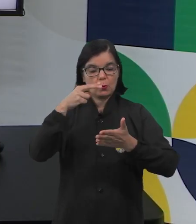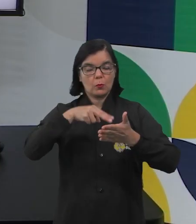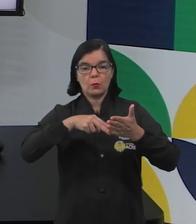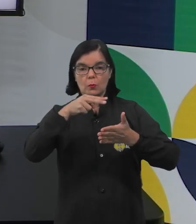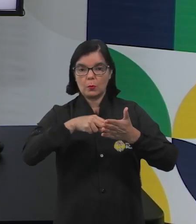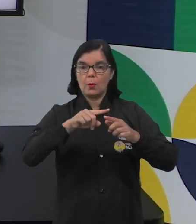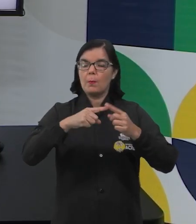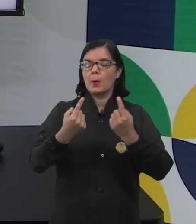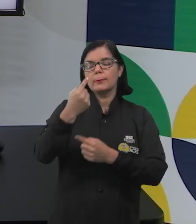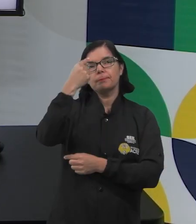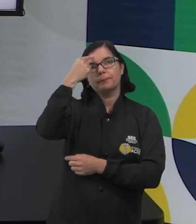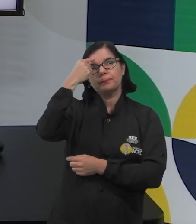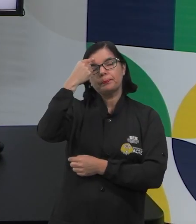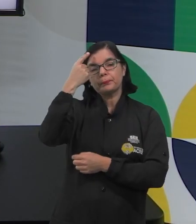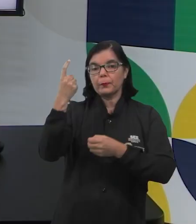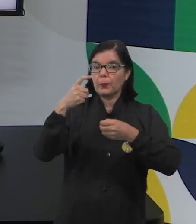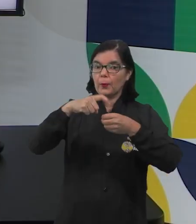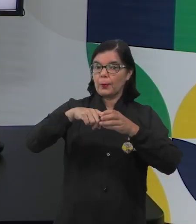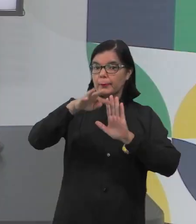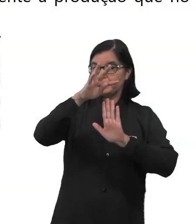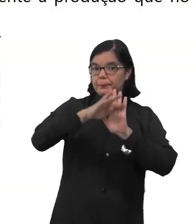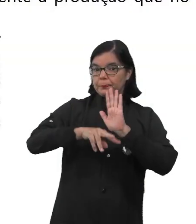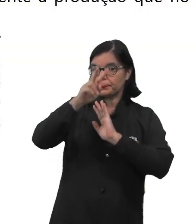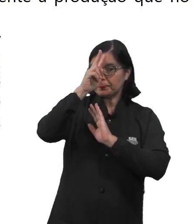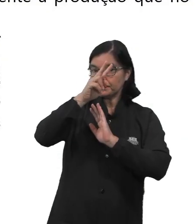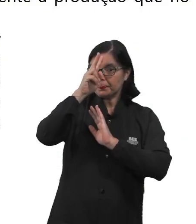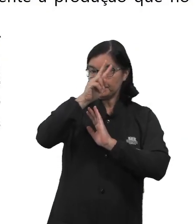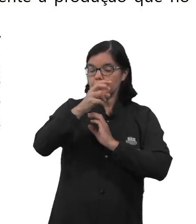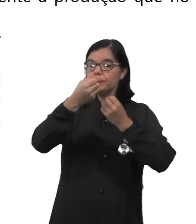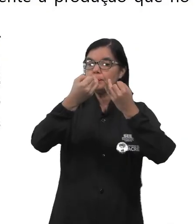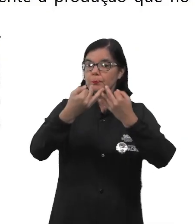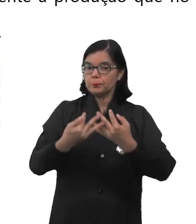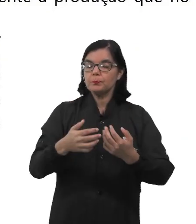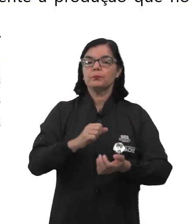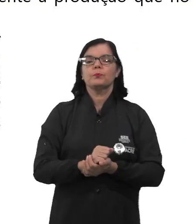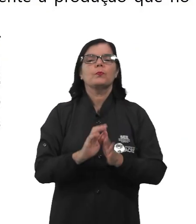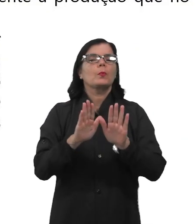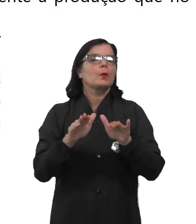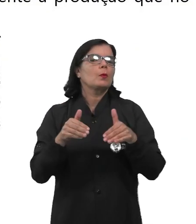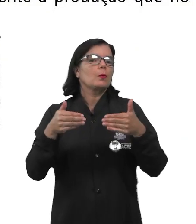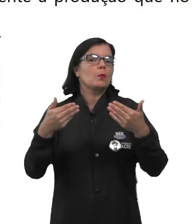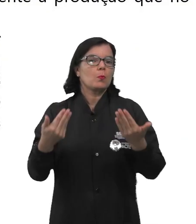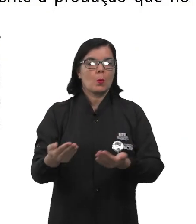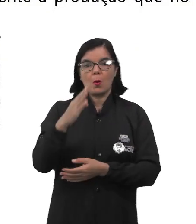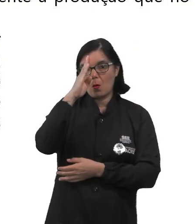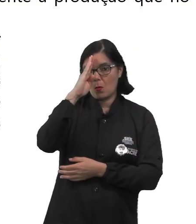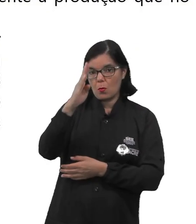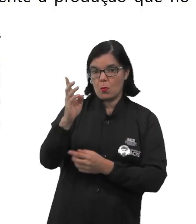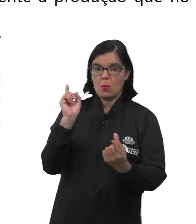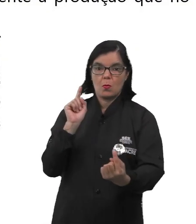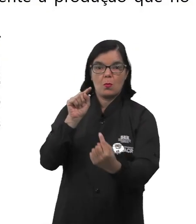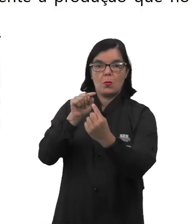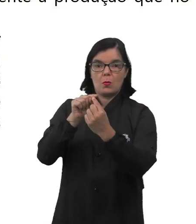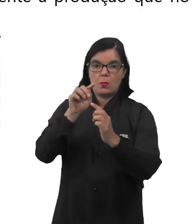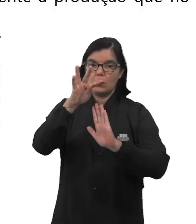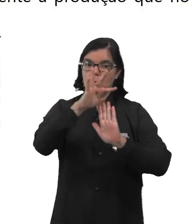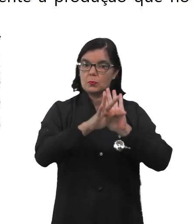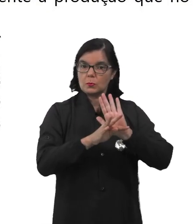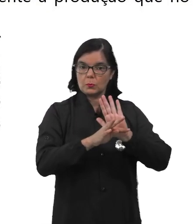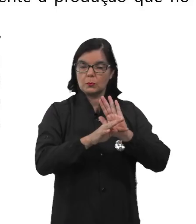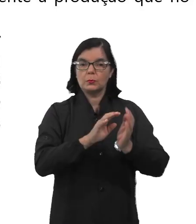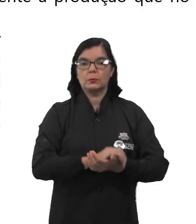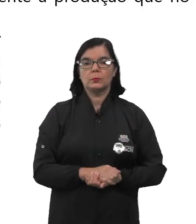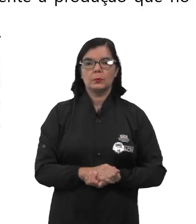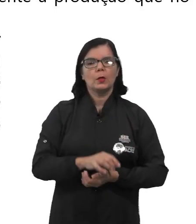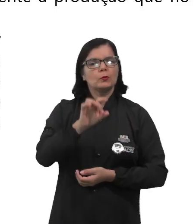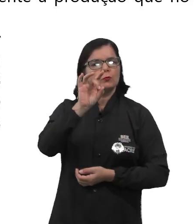aí, bora pensar. Vou voltar aqui no texto para a gente lembrar de uma coisinha. Qual que é o principal objetivo desse texto?